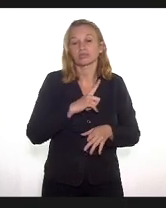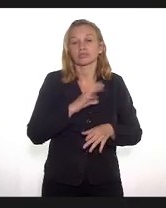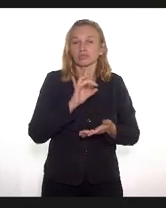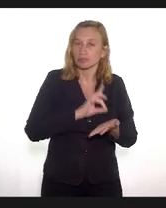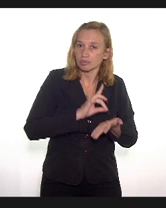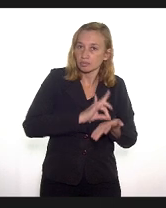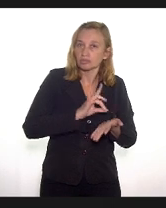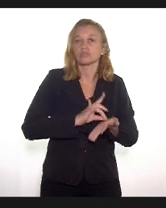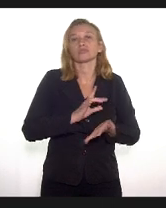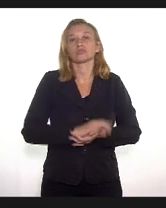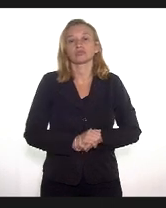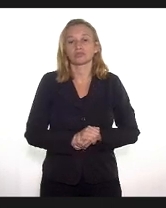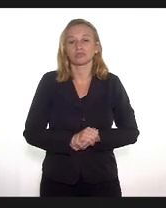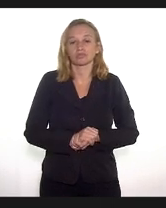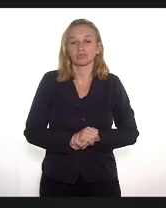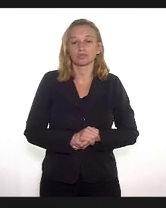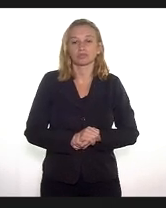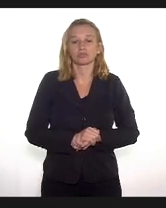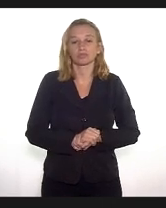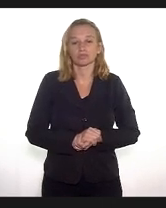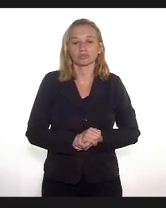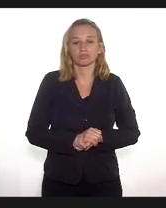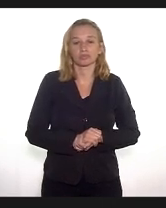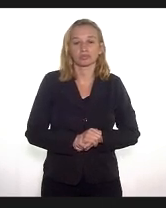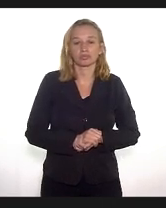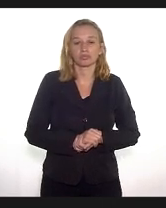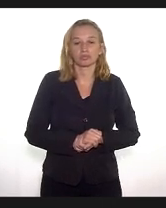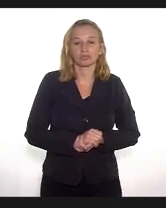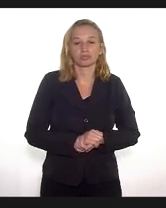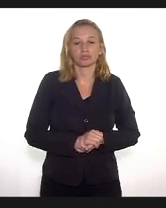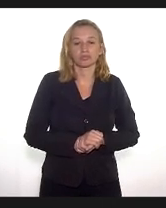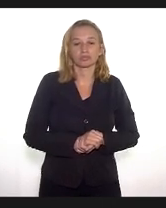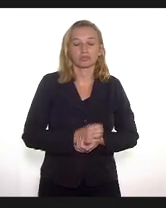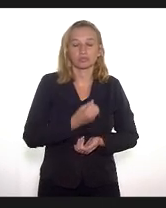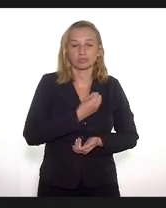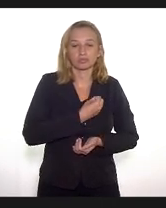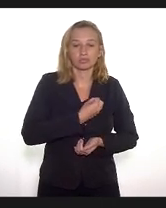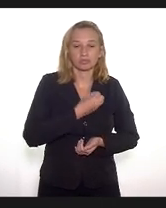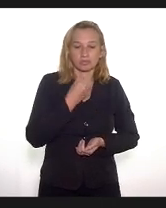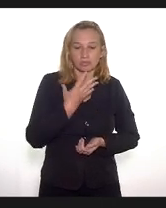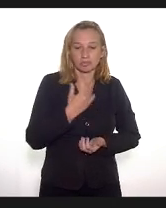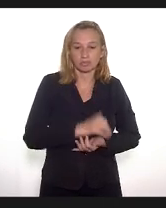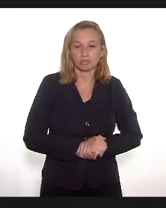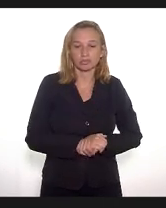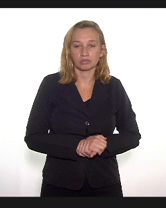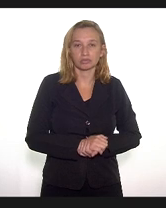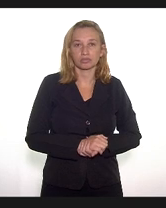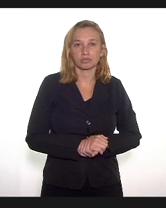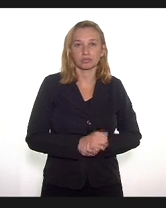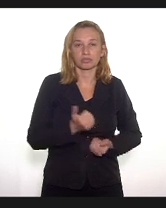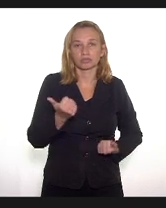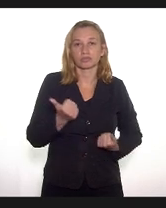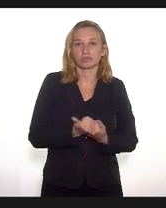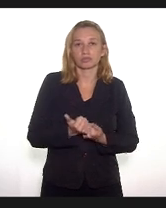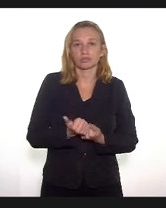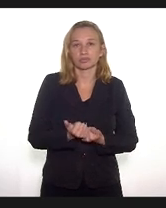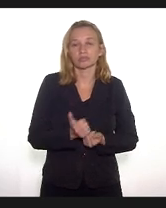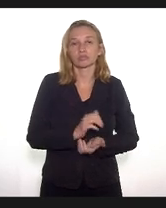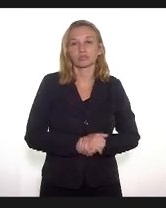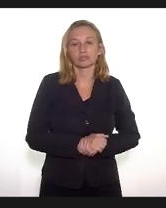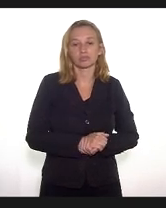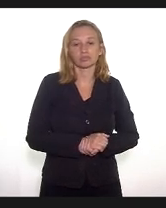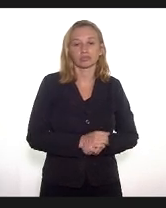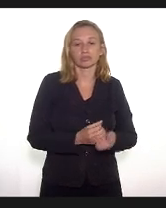realmente considera um pleito bastante razoável e pretende apoiar tanto